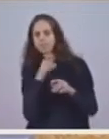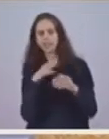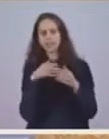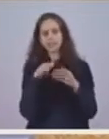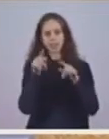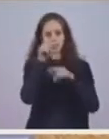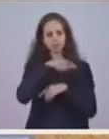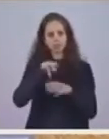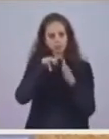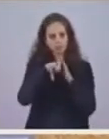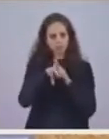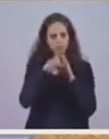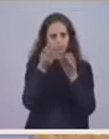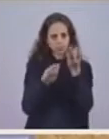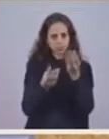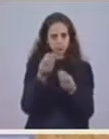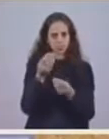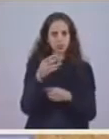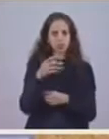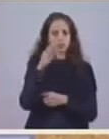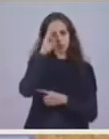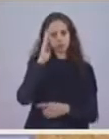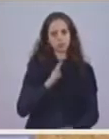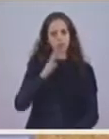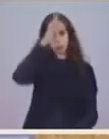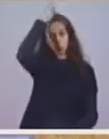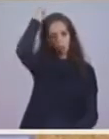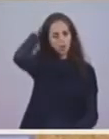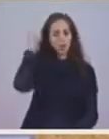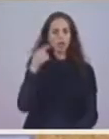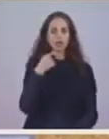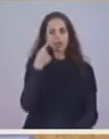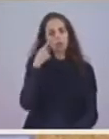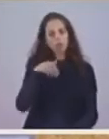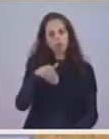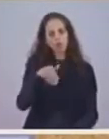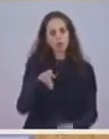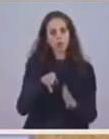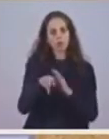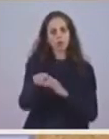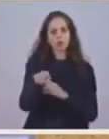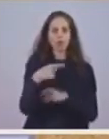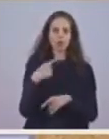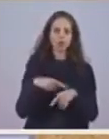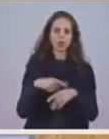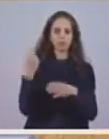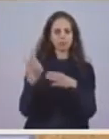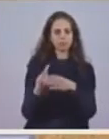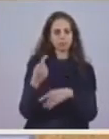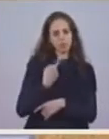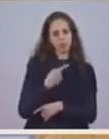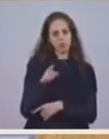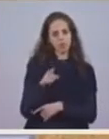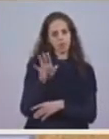túmulo, enquanto um soldado romano lhe diz: "Volta para dentro, que estamos em quarentena."